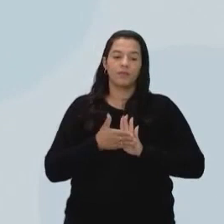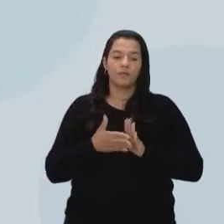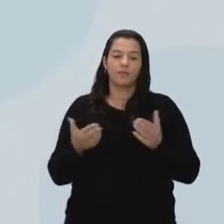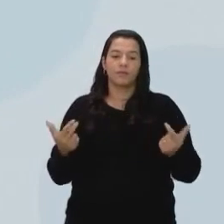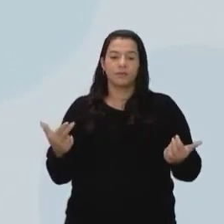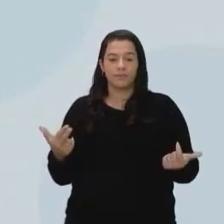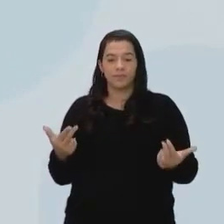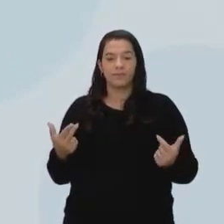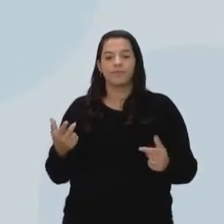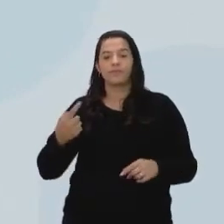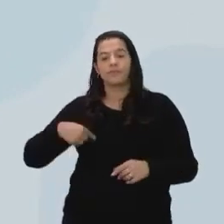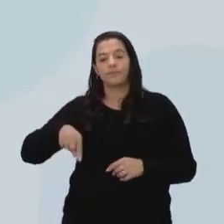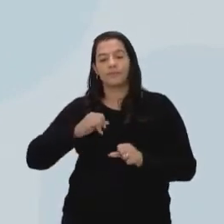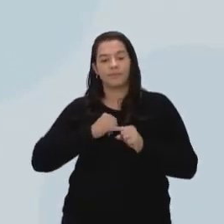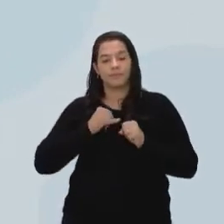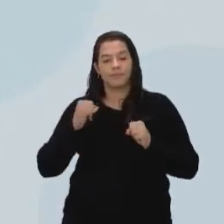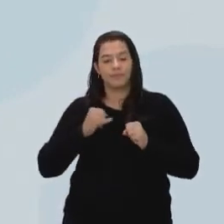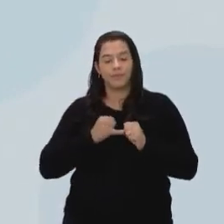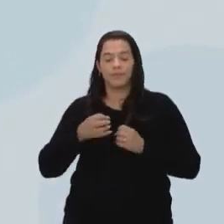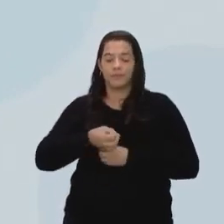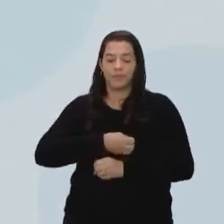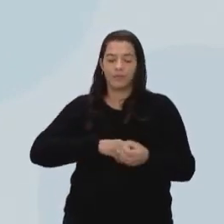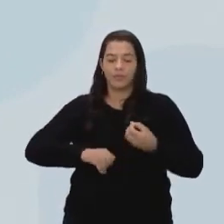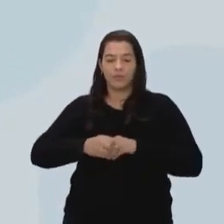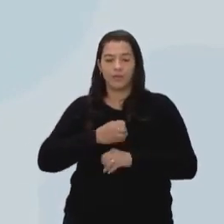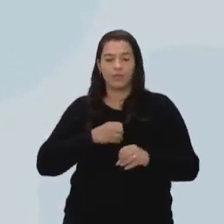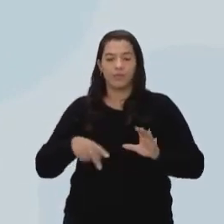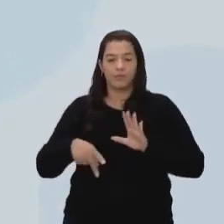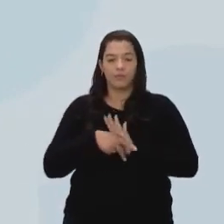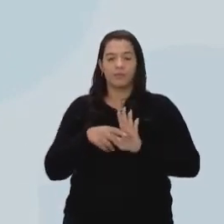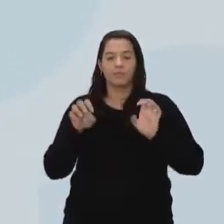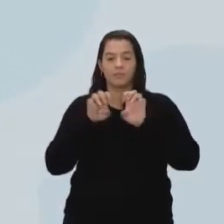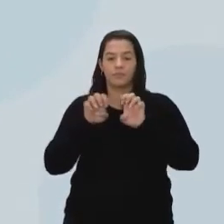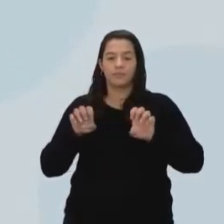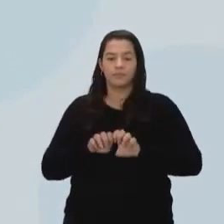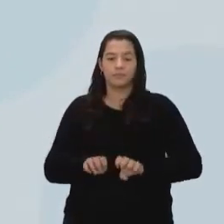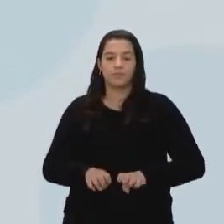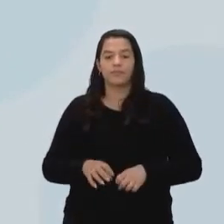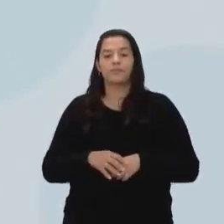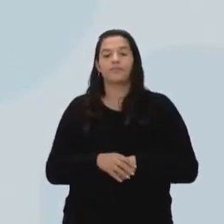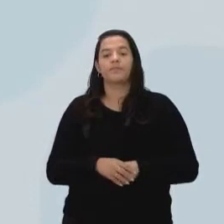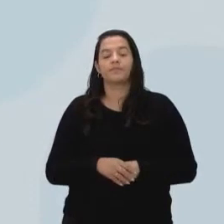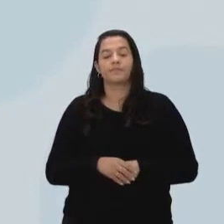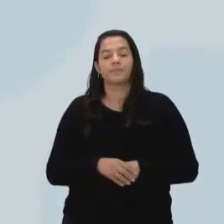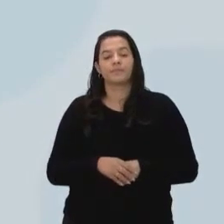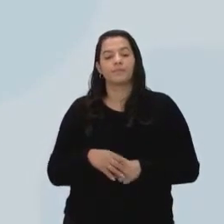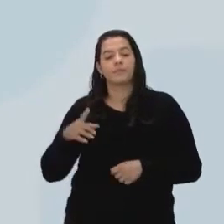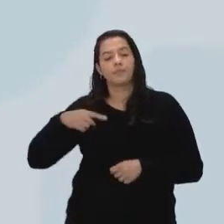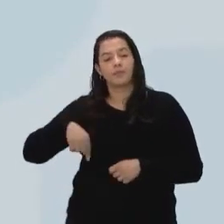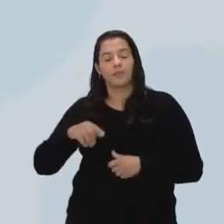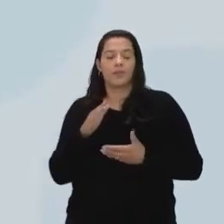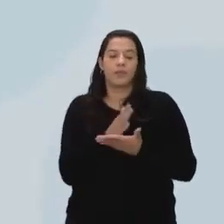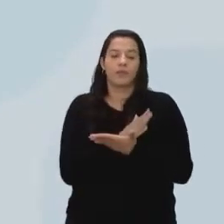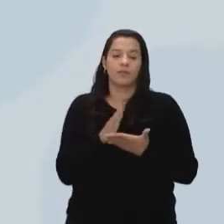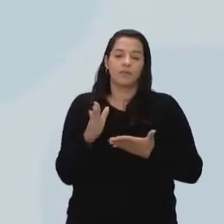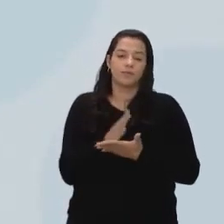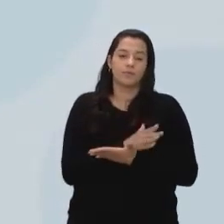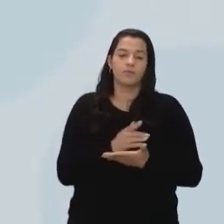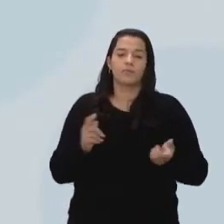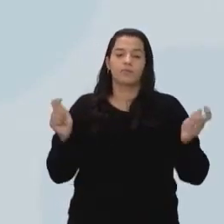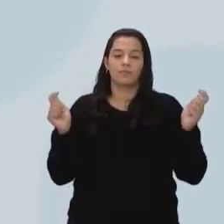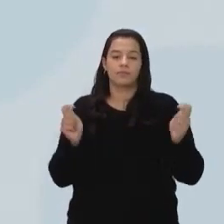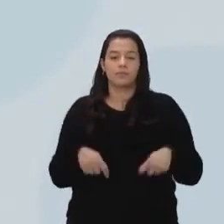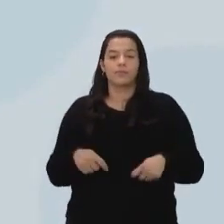tempo iônica, ao mesmo tempo molecular, na própria estrutura. Tá? E aí, logicamente, nós temos algumas propriedades dos